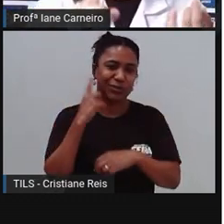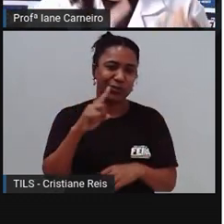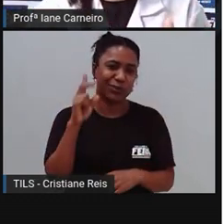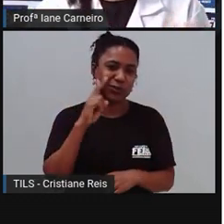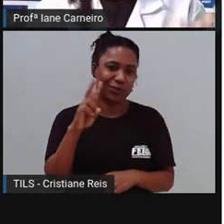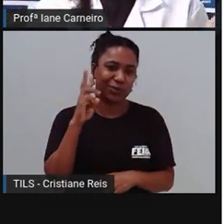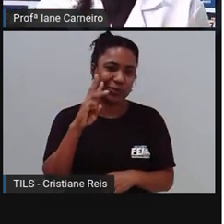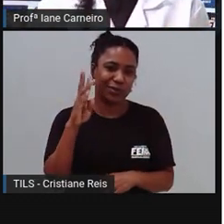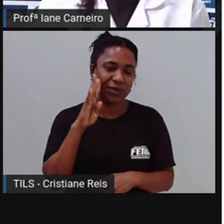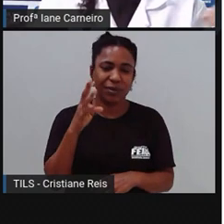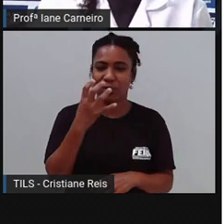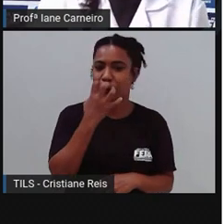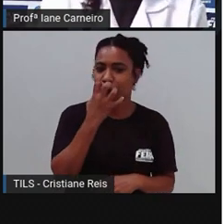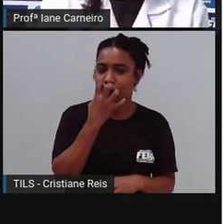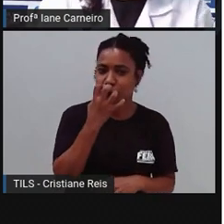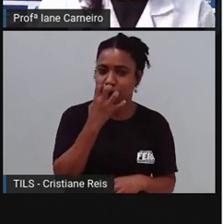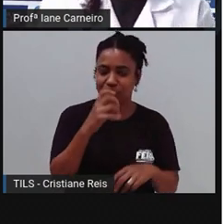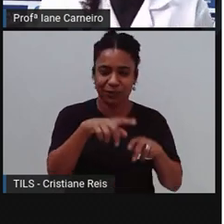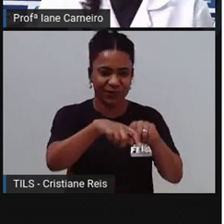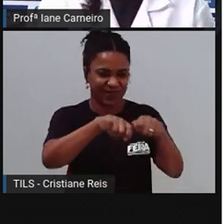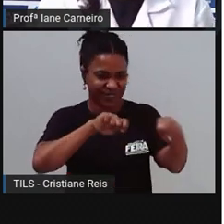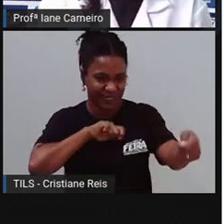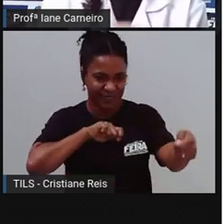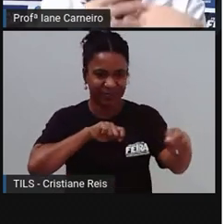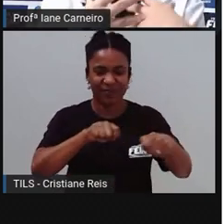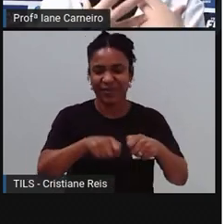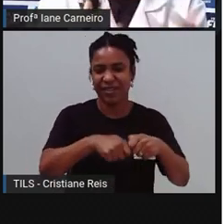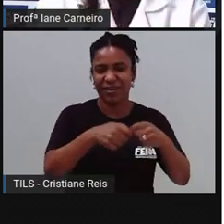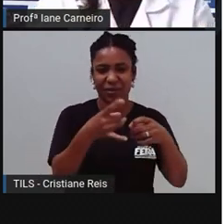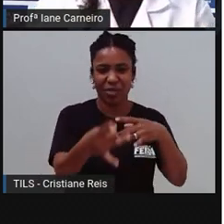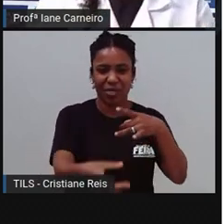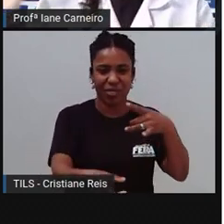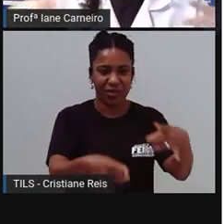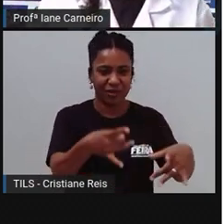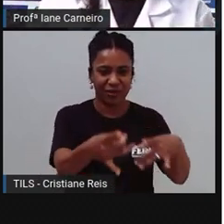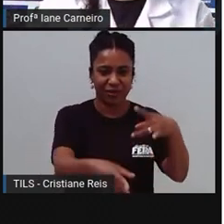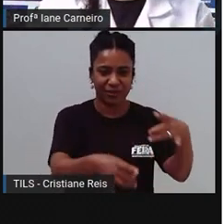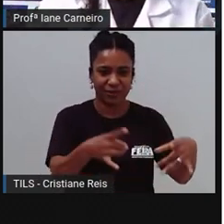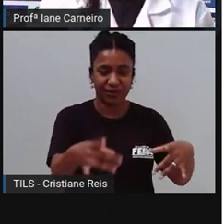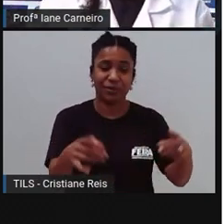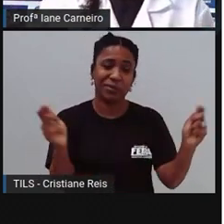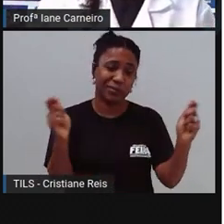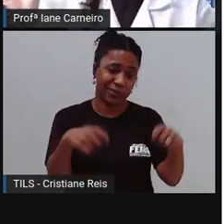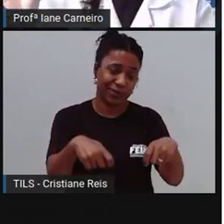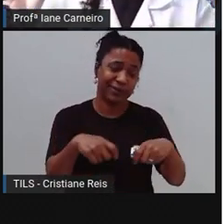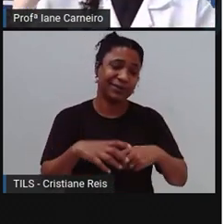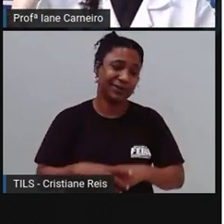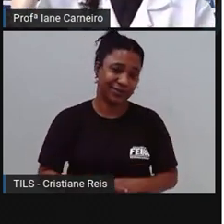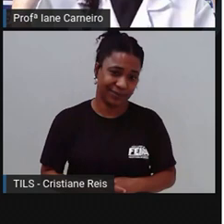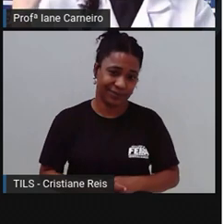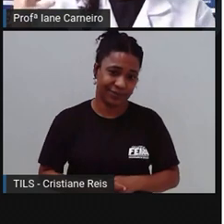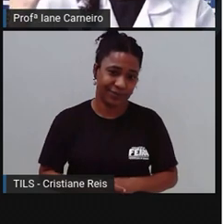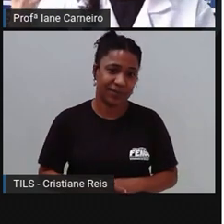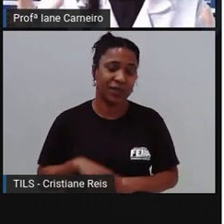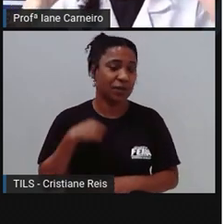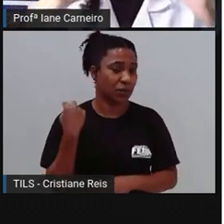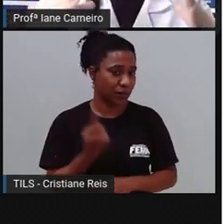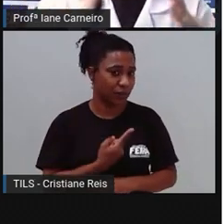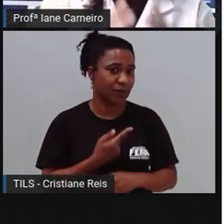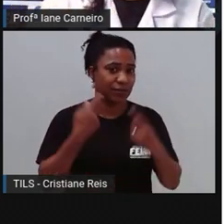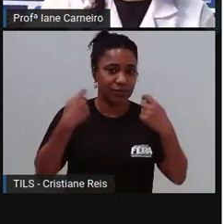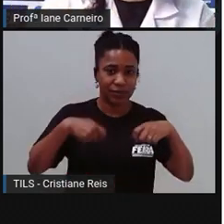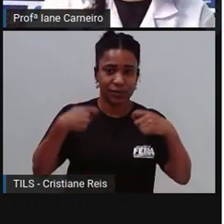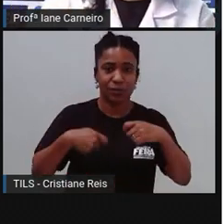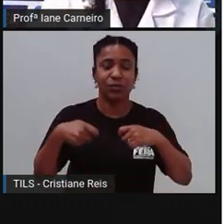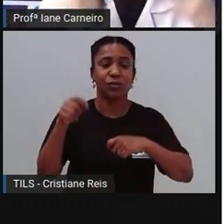porque pode passar um cachorro, estragar lá, abrir o saco e deixar o material todo exposto, né? Então, a gente precisa ter